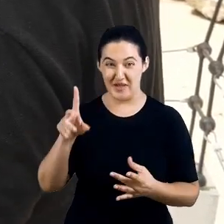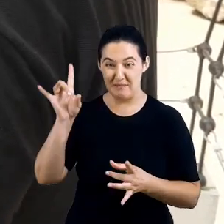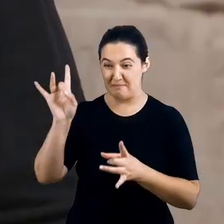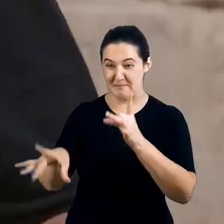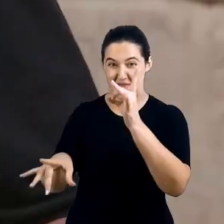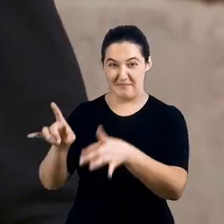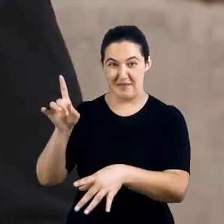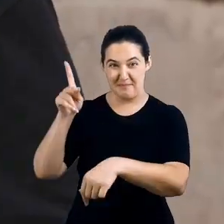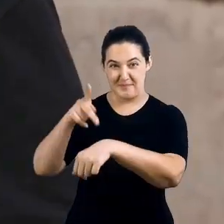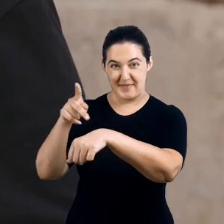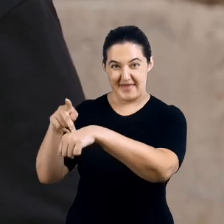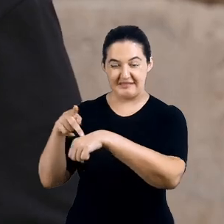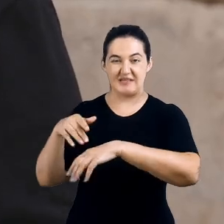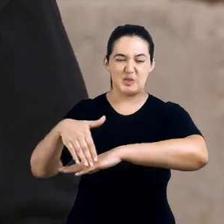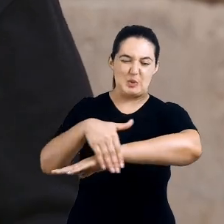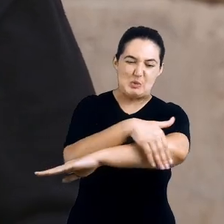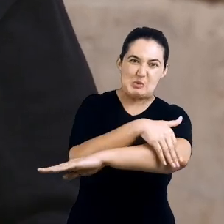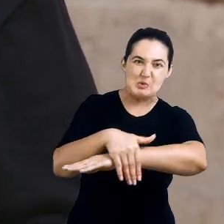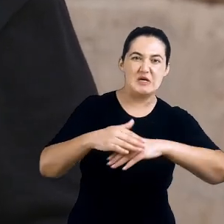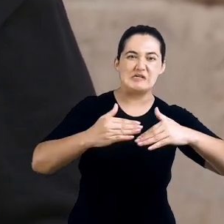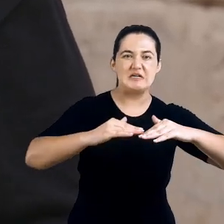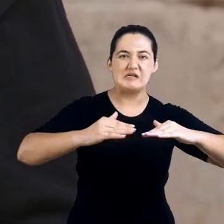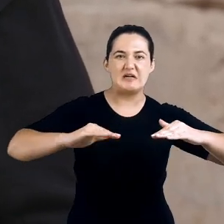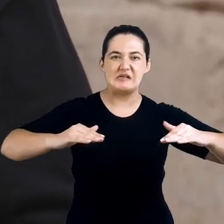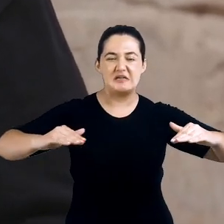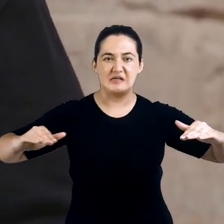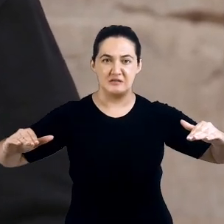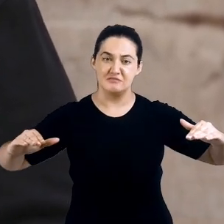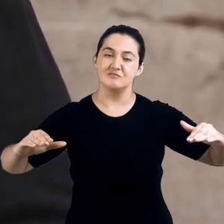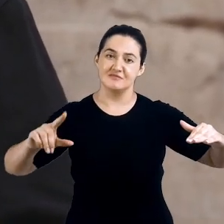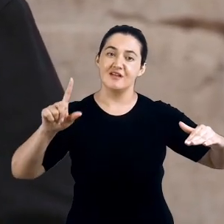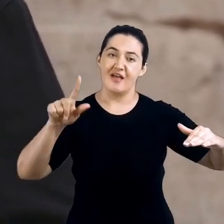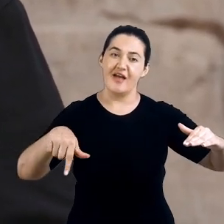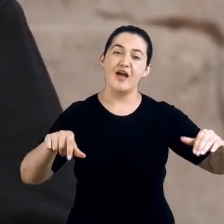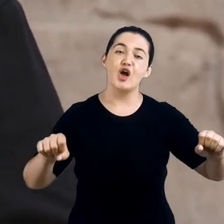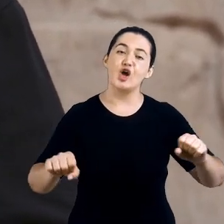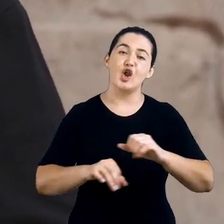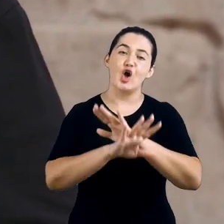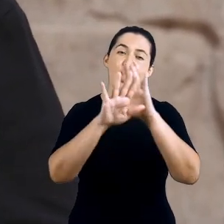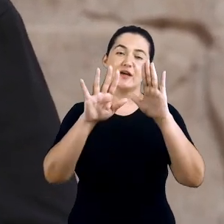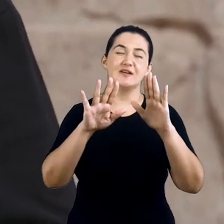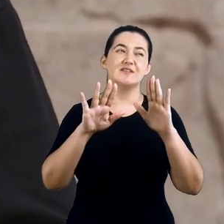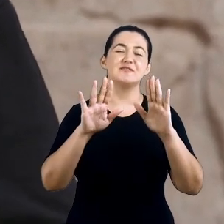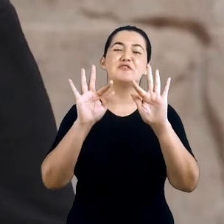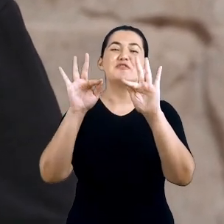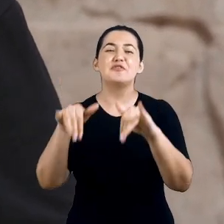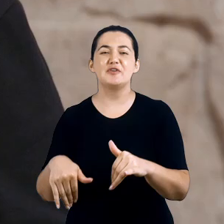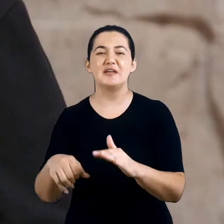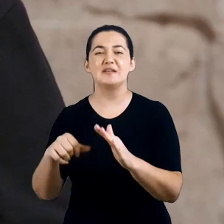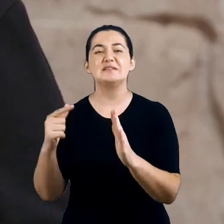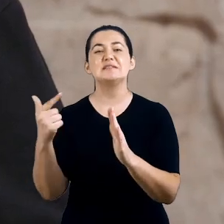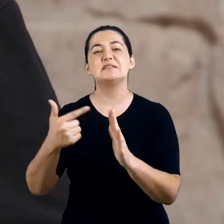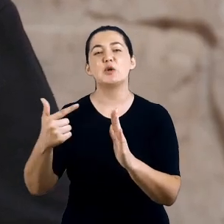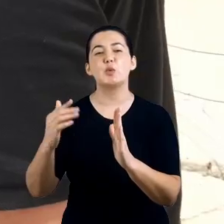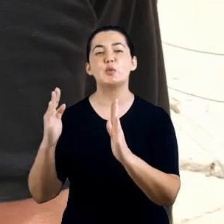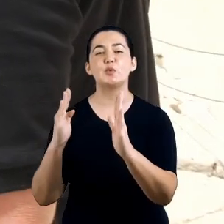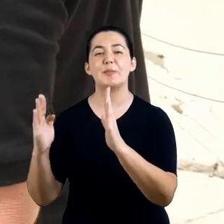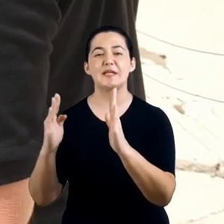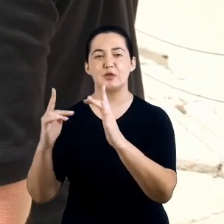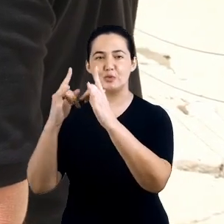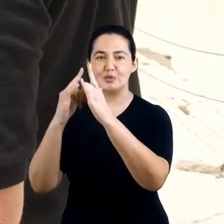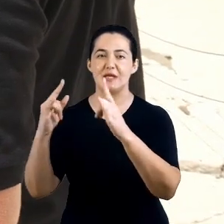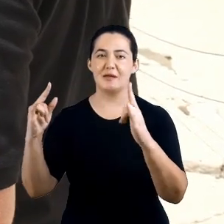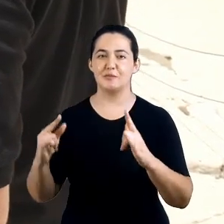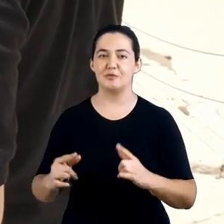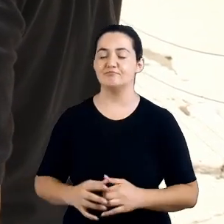aqui, as ruas, as pedras, fazem parte dessa glória do fim do segundo período do templo.